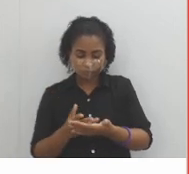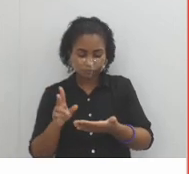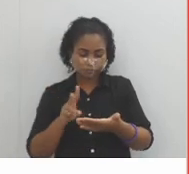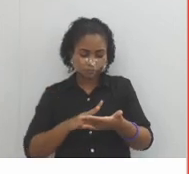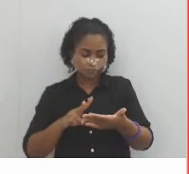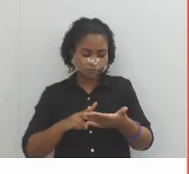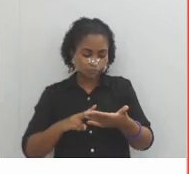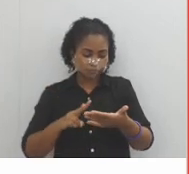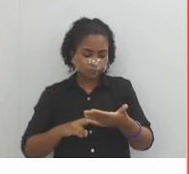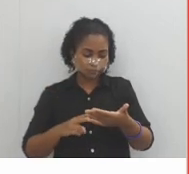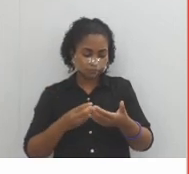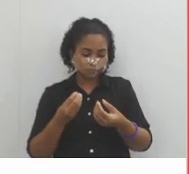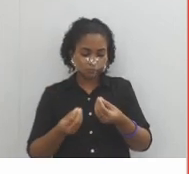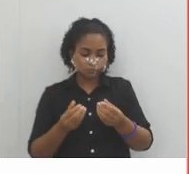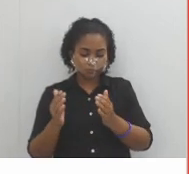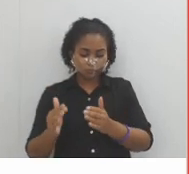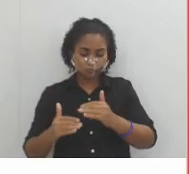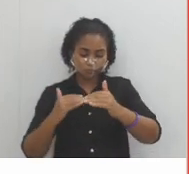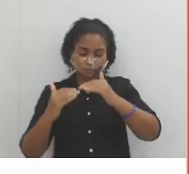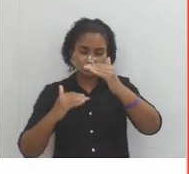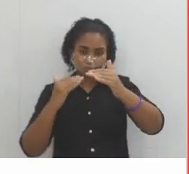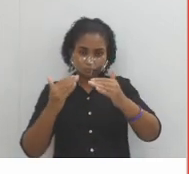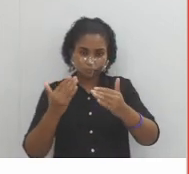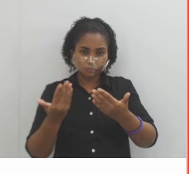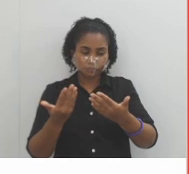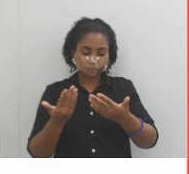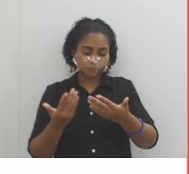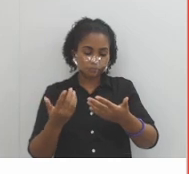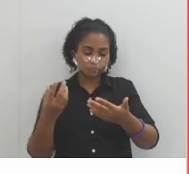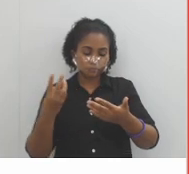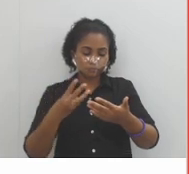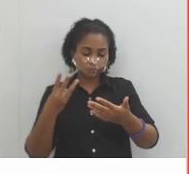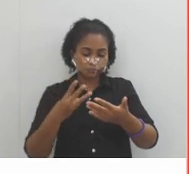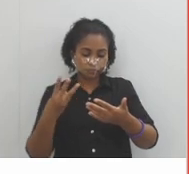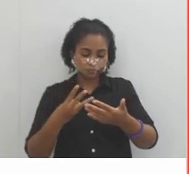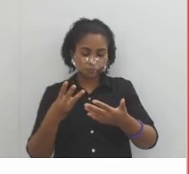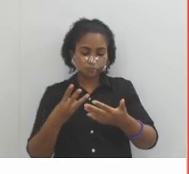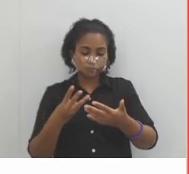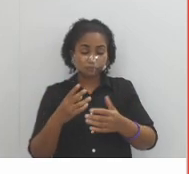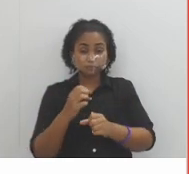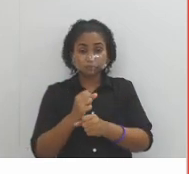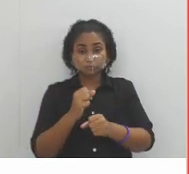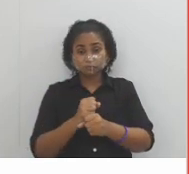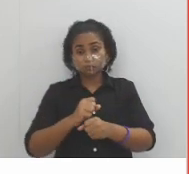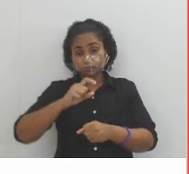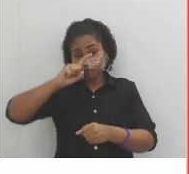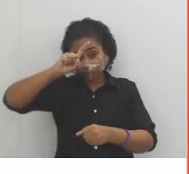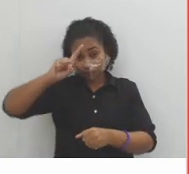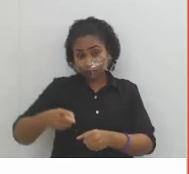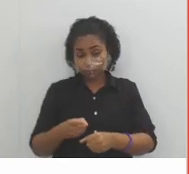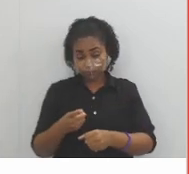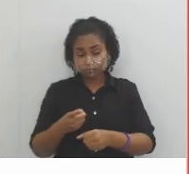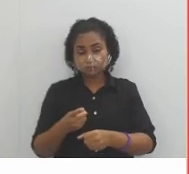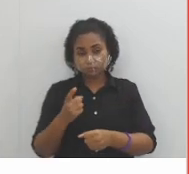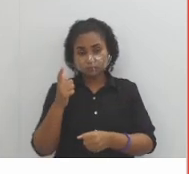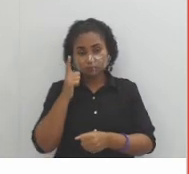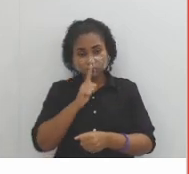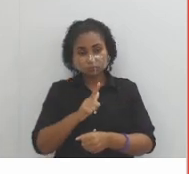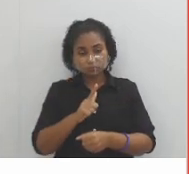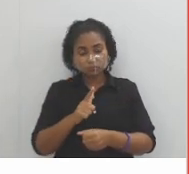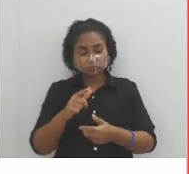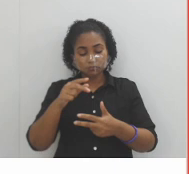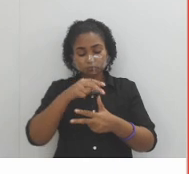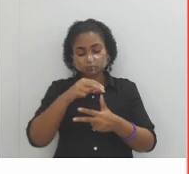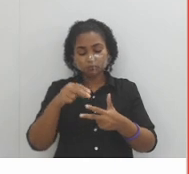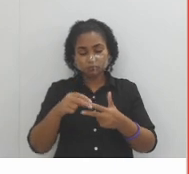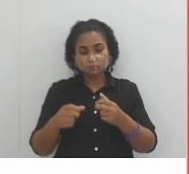esse desenvolvimento, né? É o terceiro parágrafo de uma redação nota 1000, tá? Do Enem, do ano